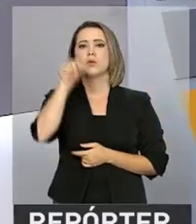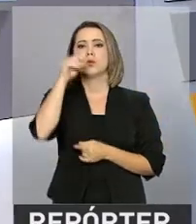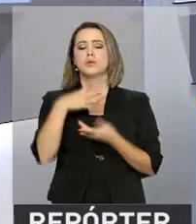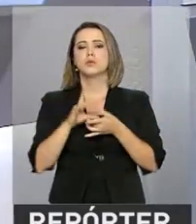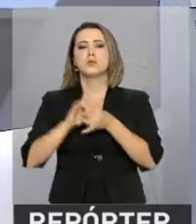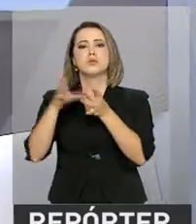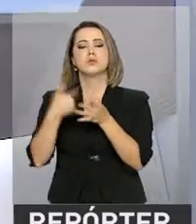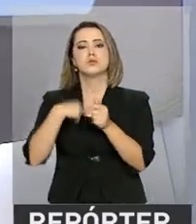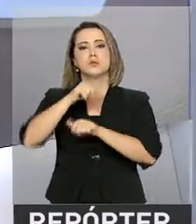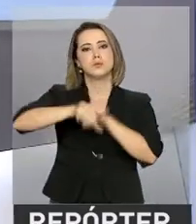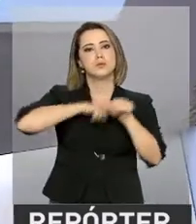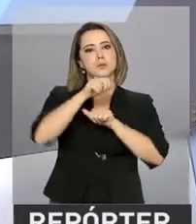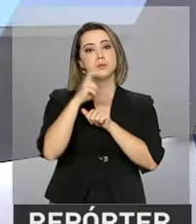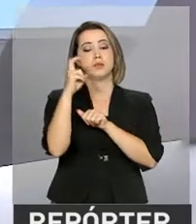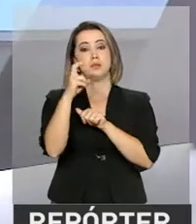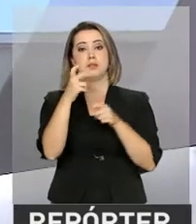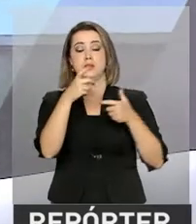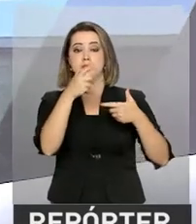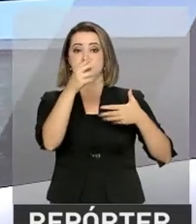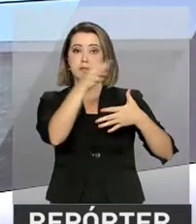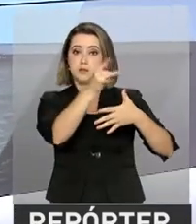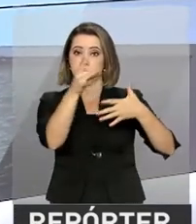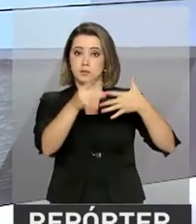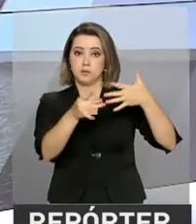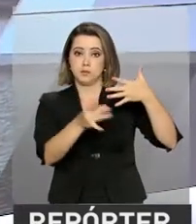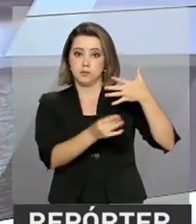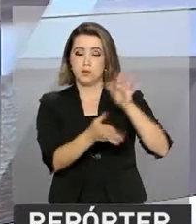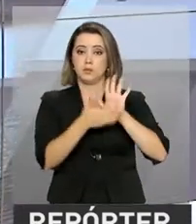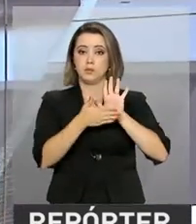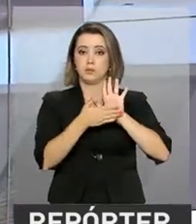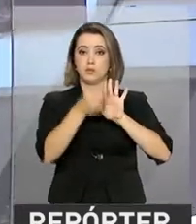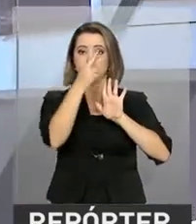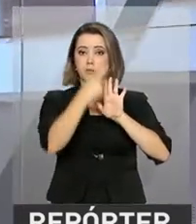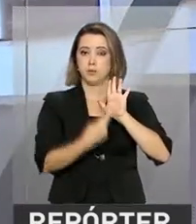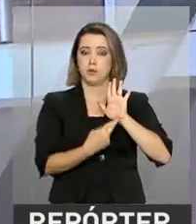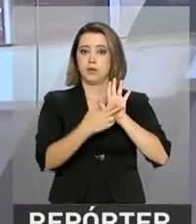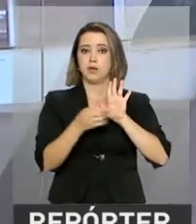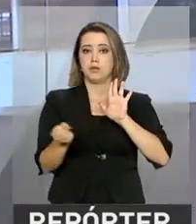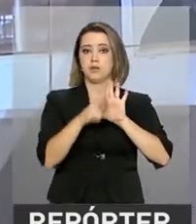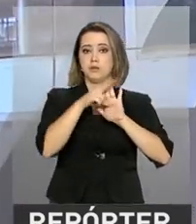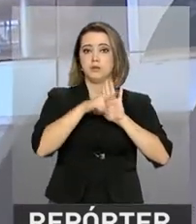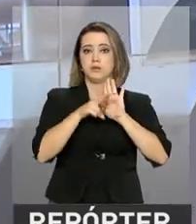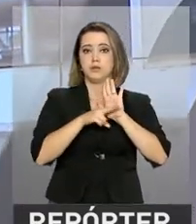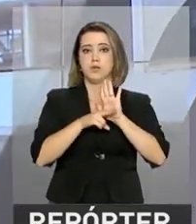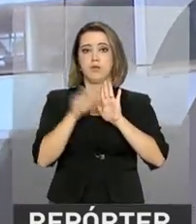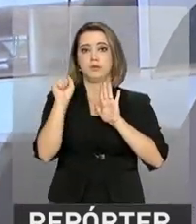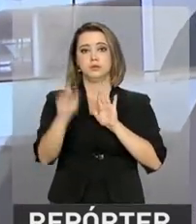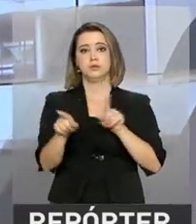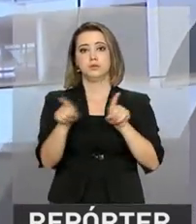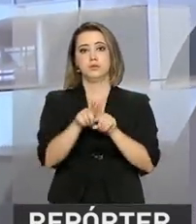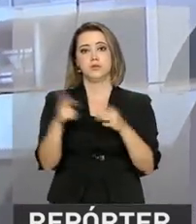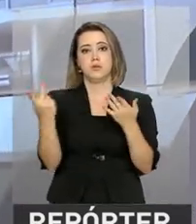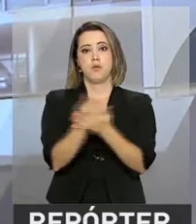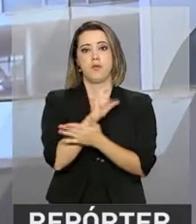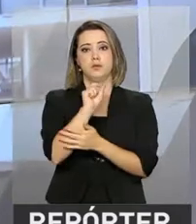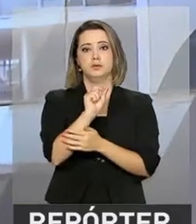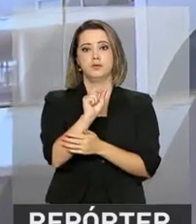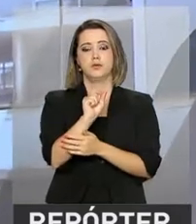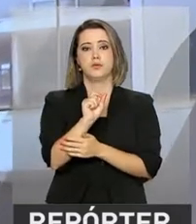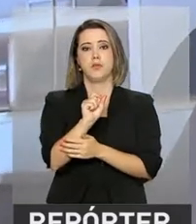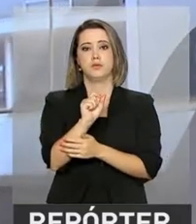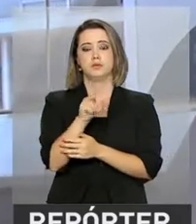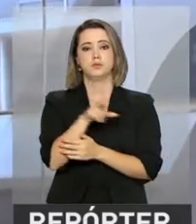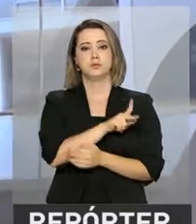autorizar mudanças em cinco pontos da proposta original da reforma da previdência é tomada pelo governo foi tomada